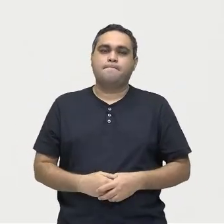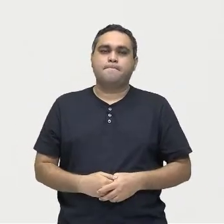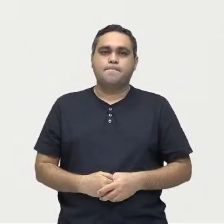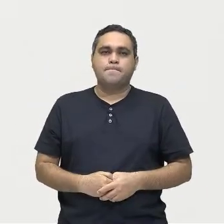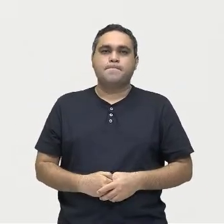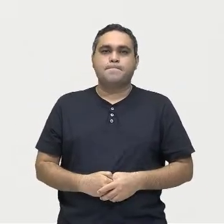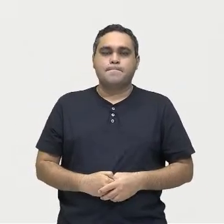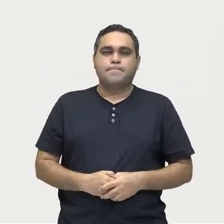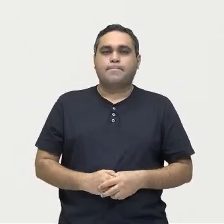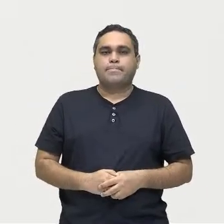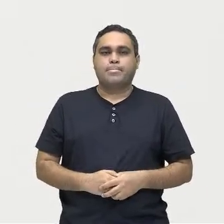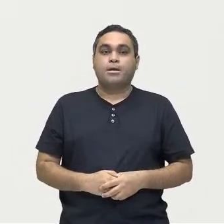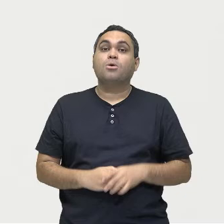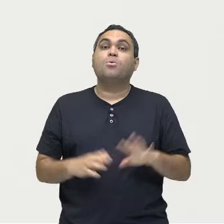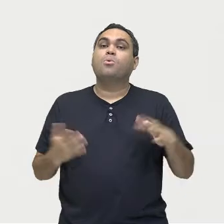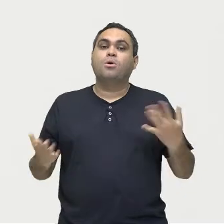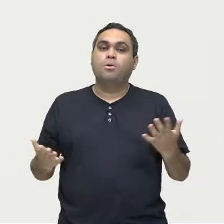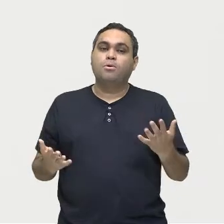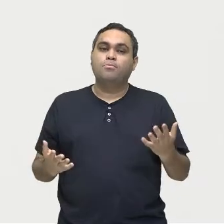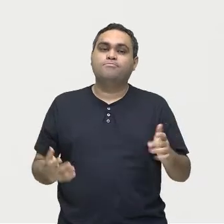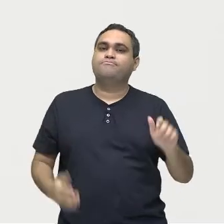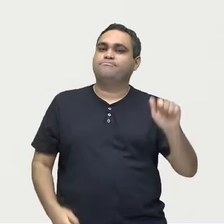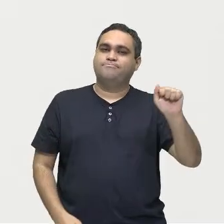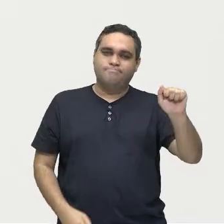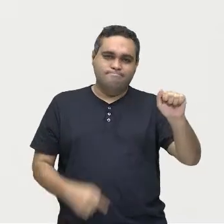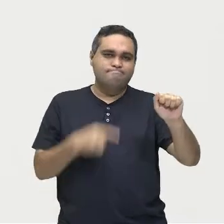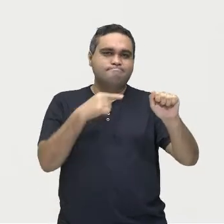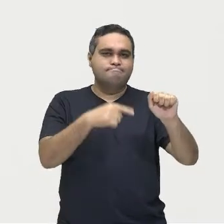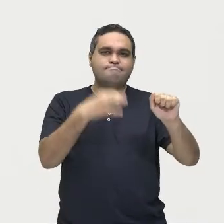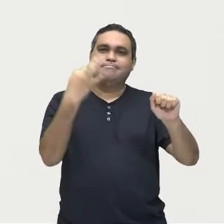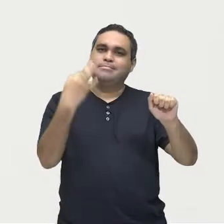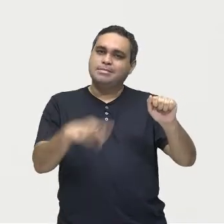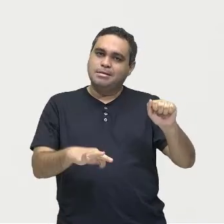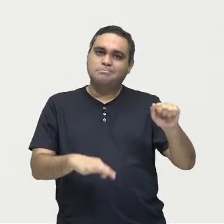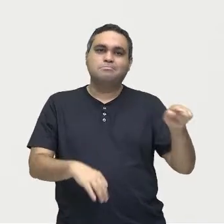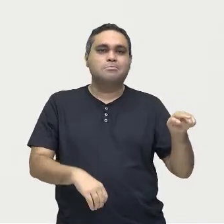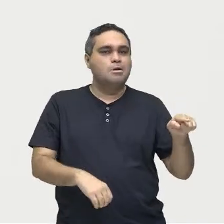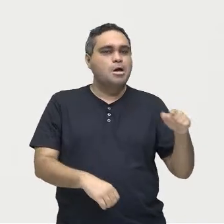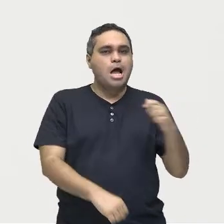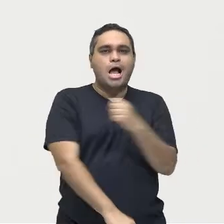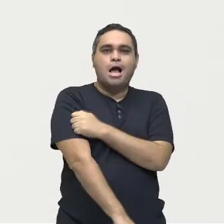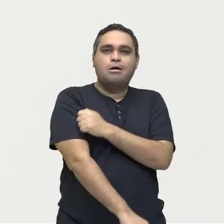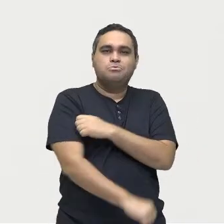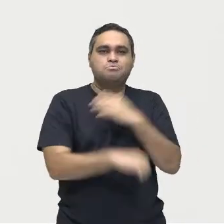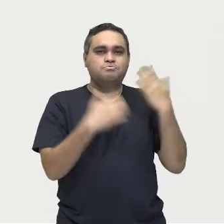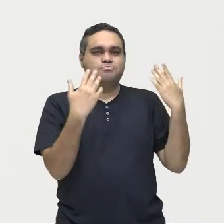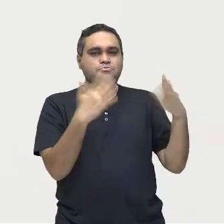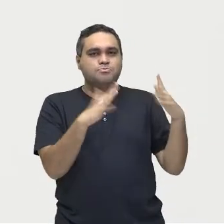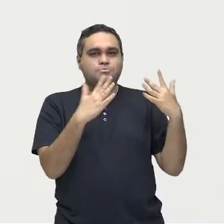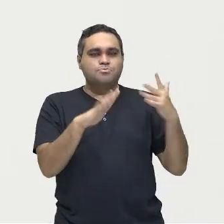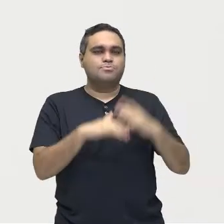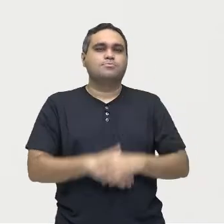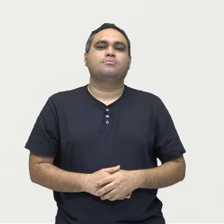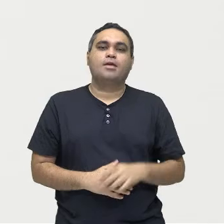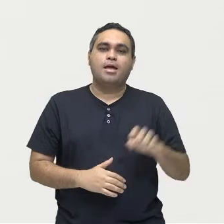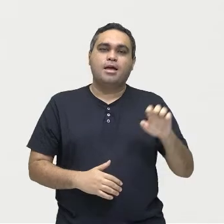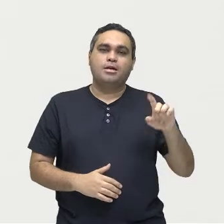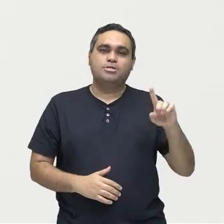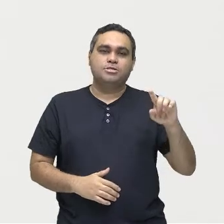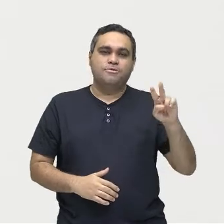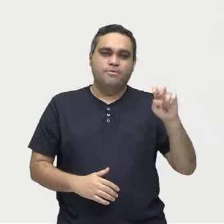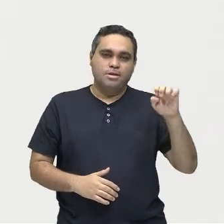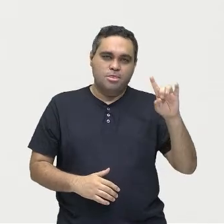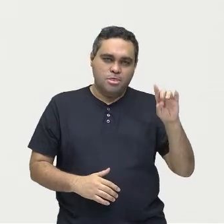possui sujeito. Qual é? Letra A. Parabéns ao nosso aluno, o Edvandro Omar,